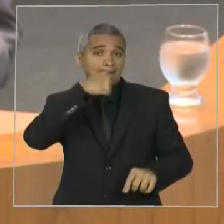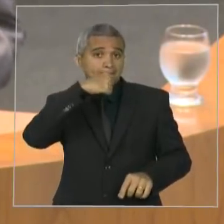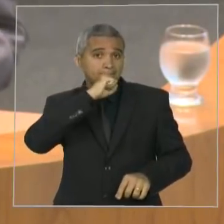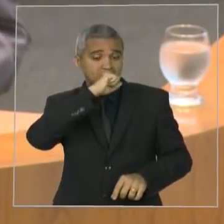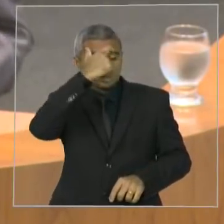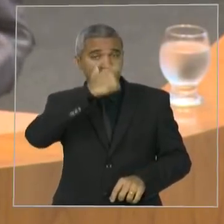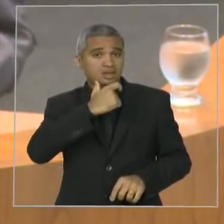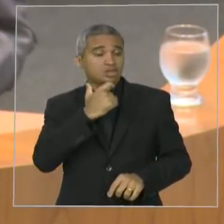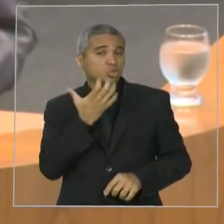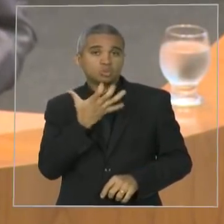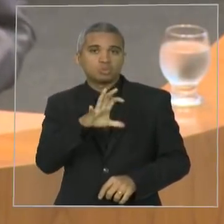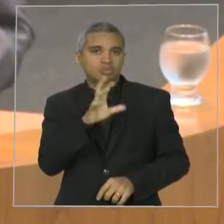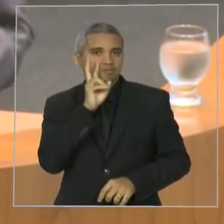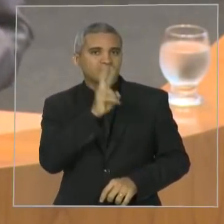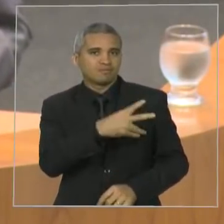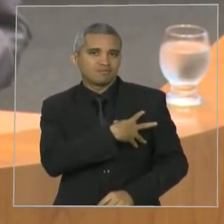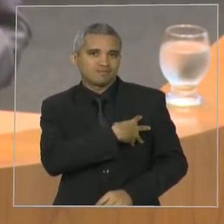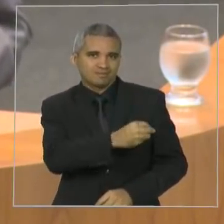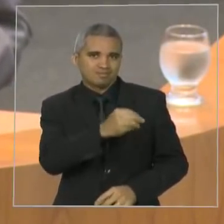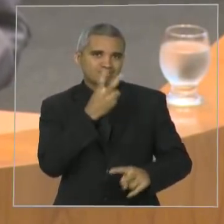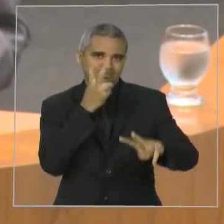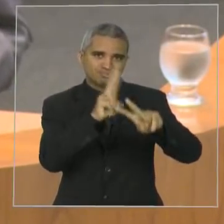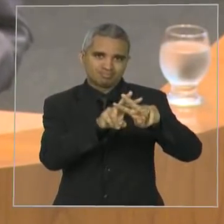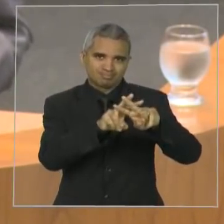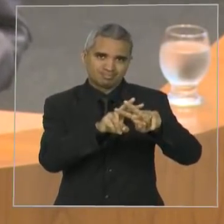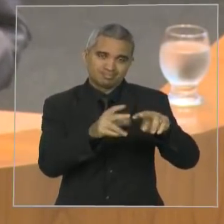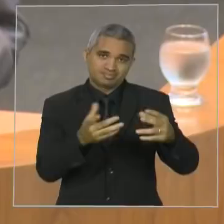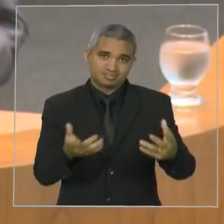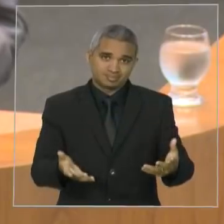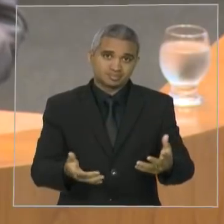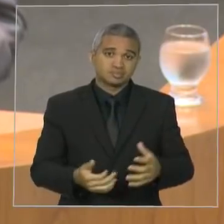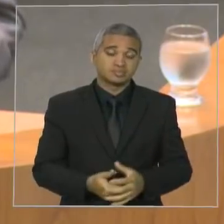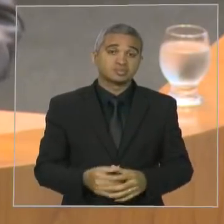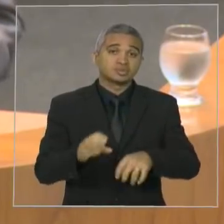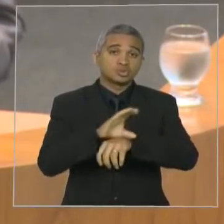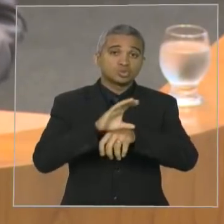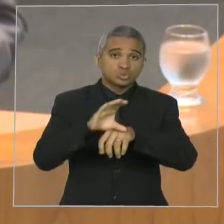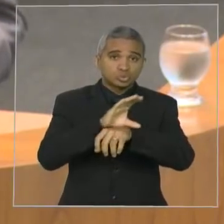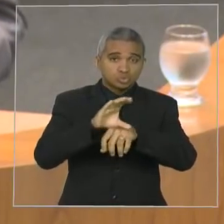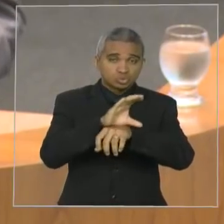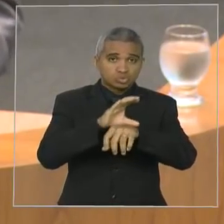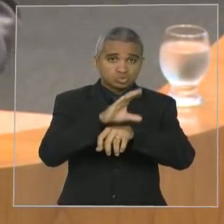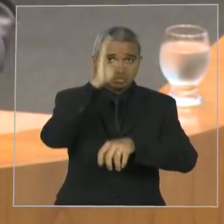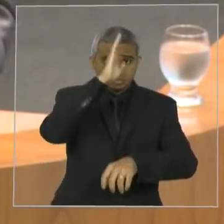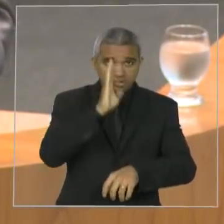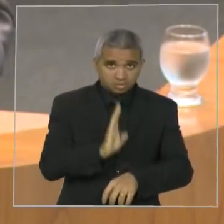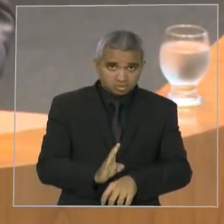ela sabe que seu filho pode morrer em alguma guerra.